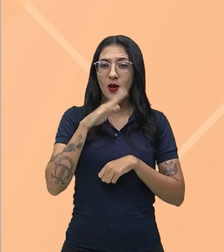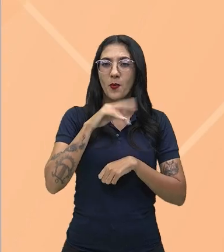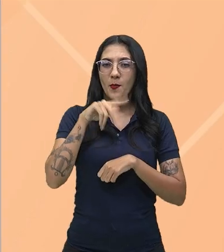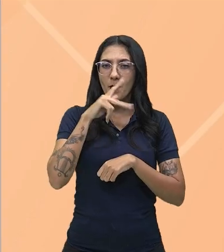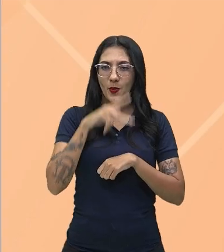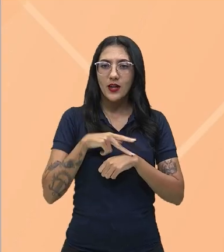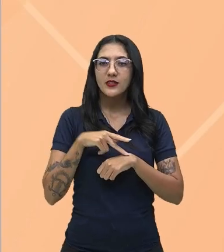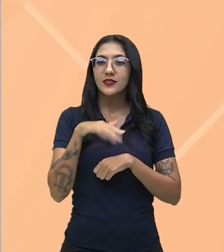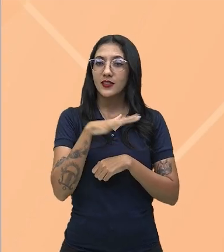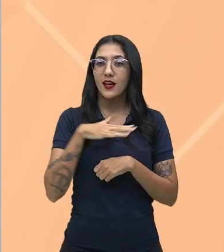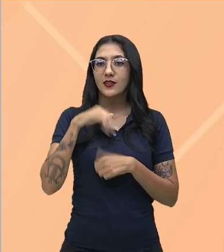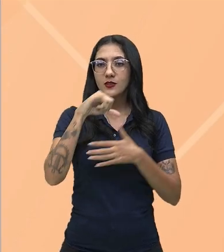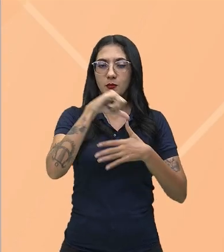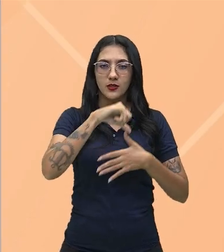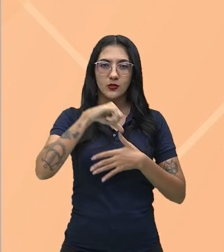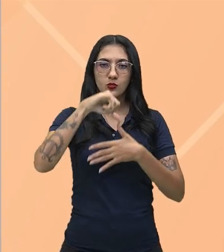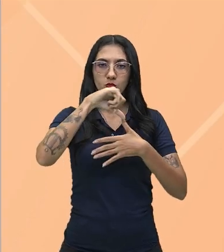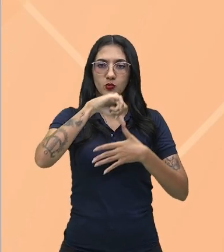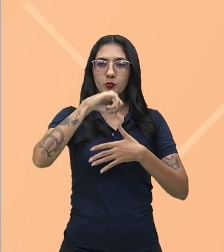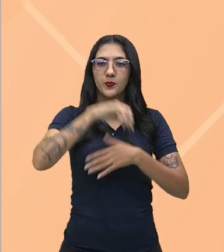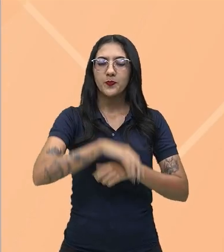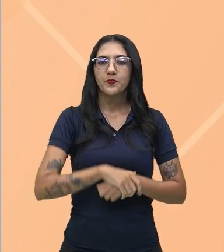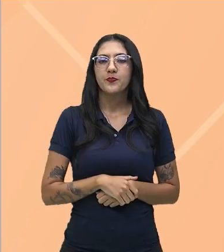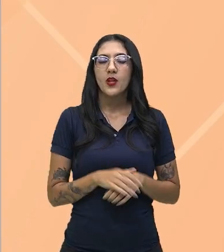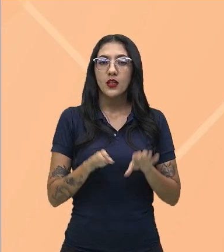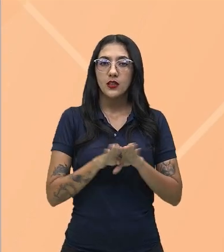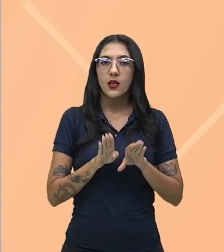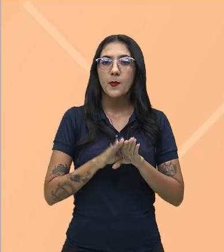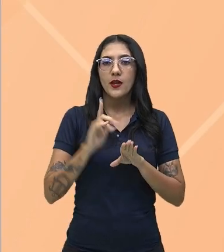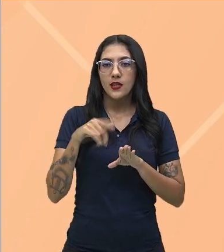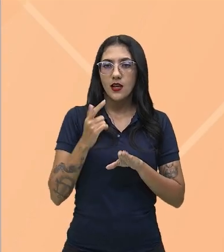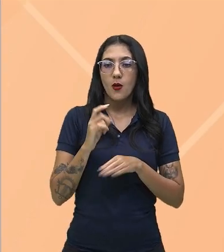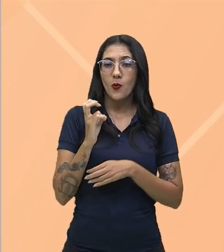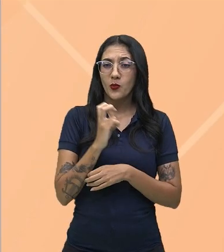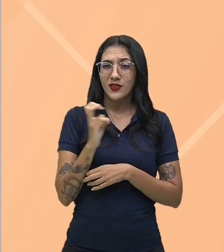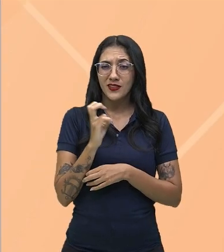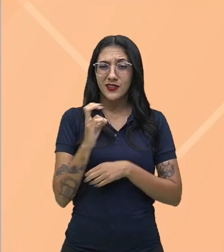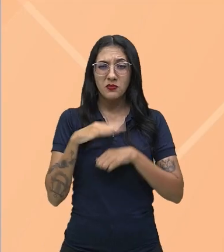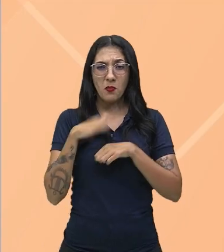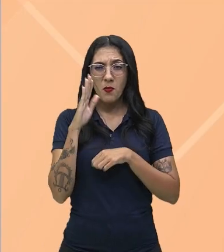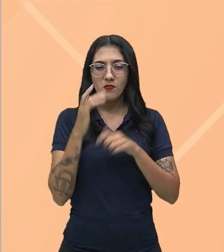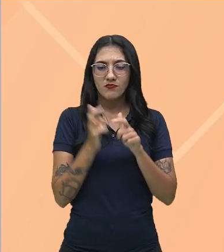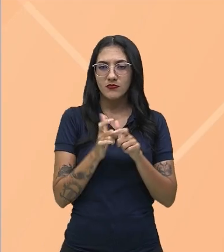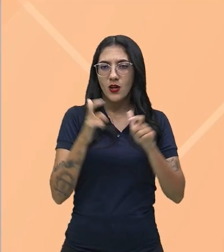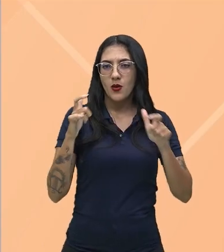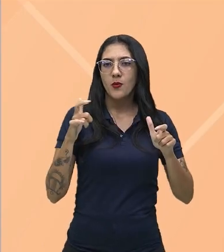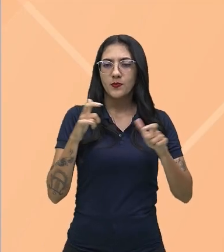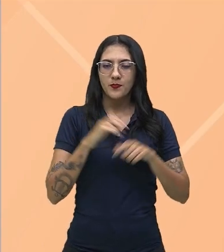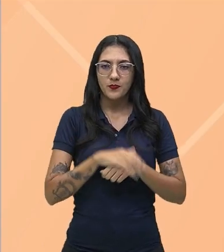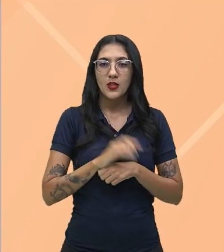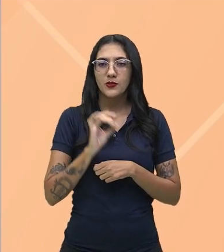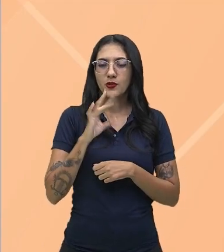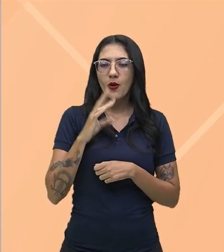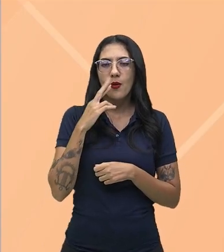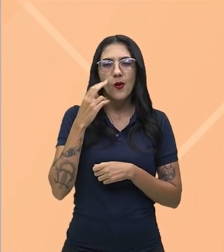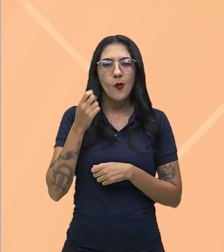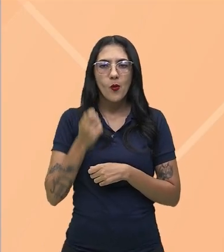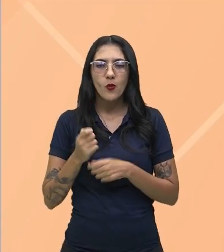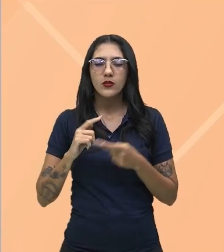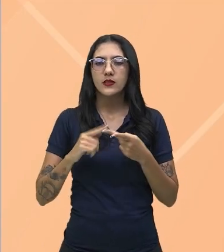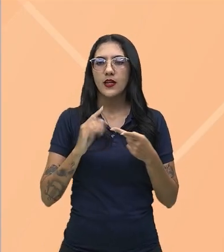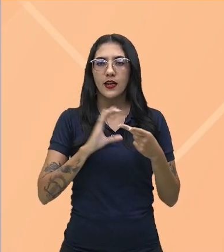da América do Sul e é o 5º maior país do mundo, ficando atrás da Rússia,